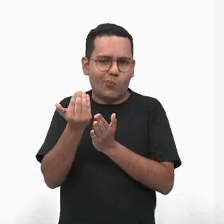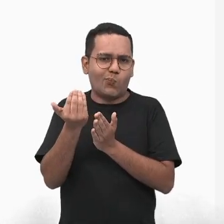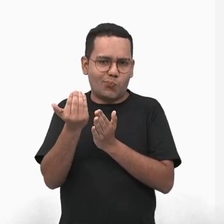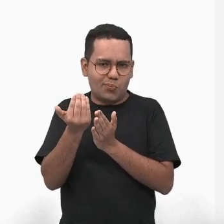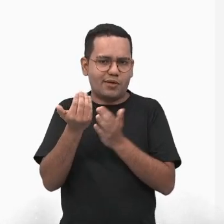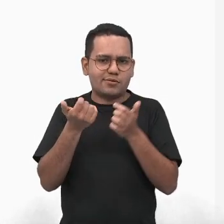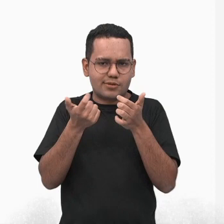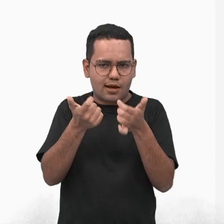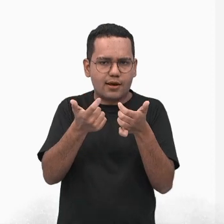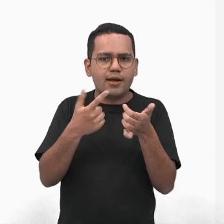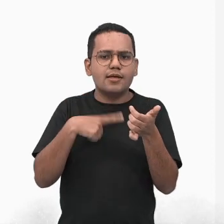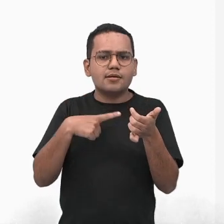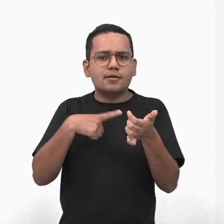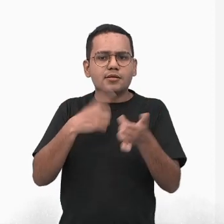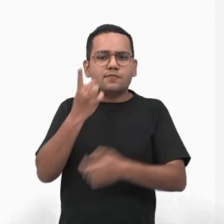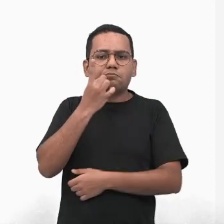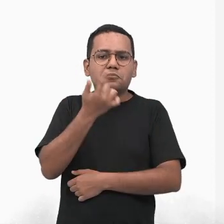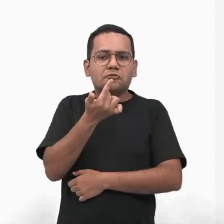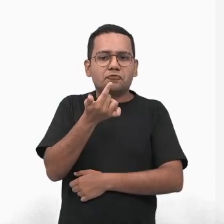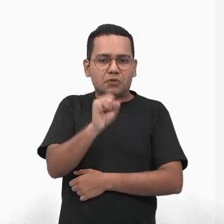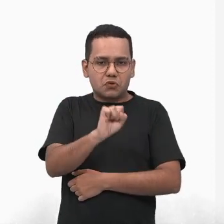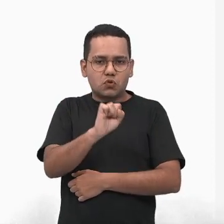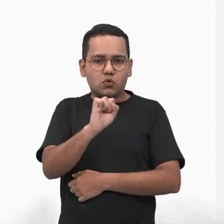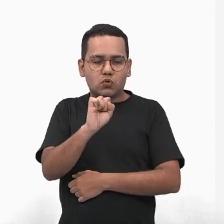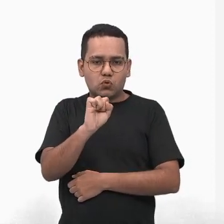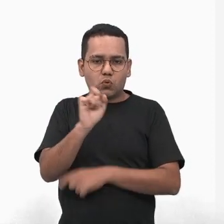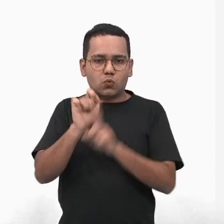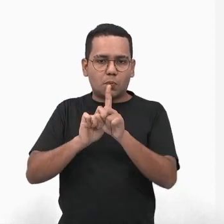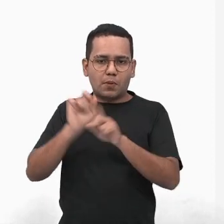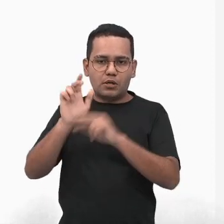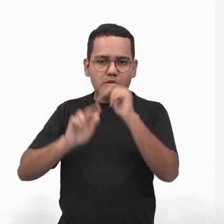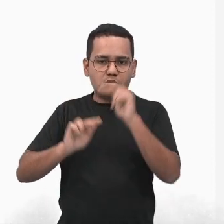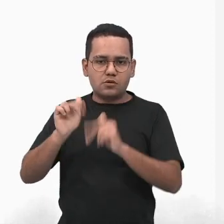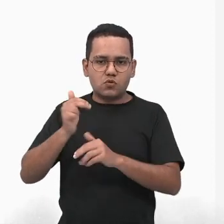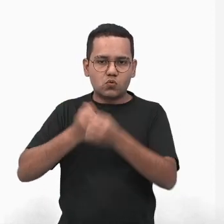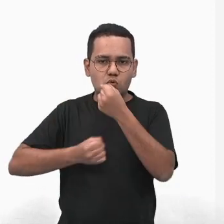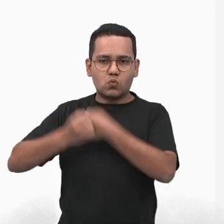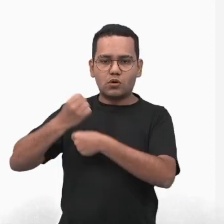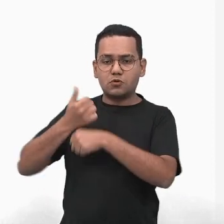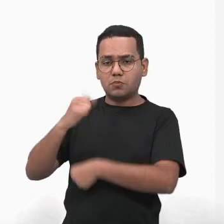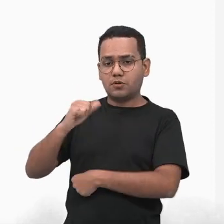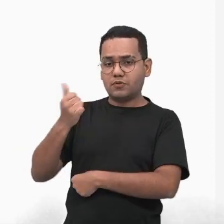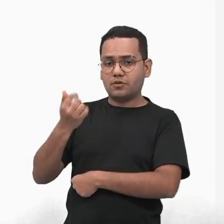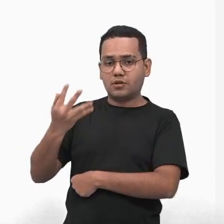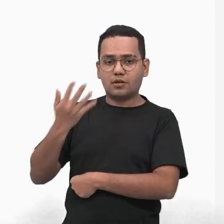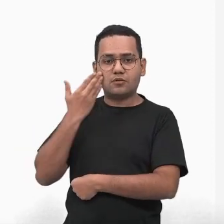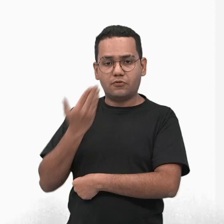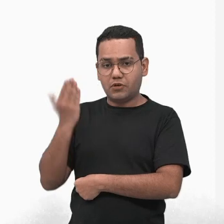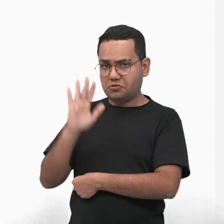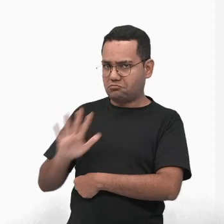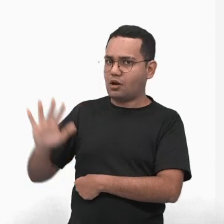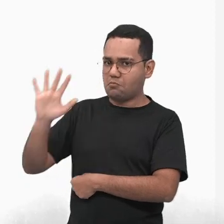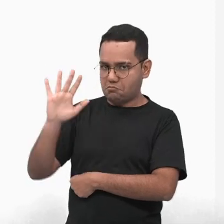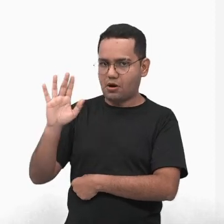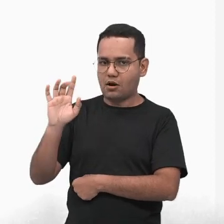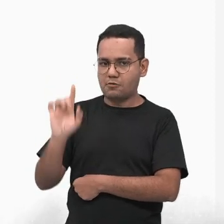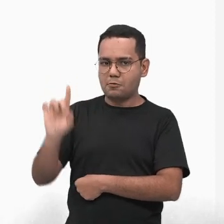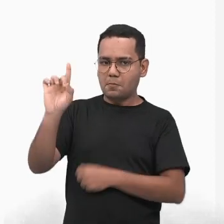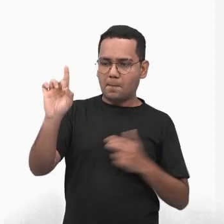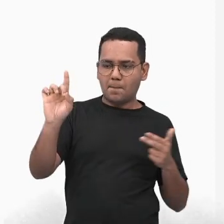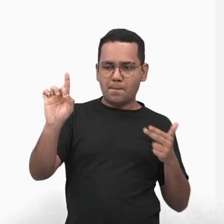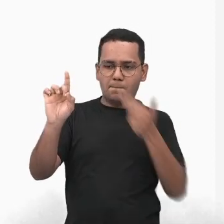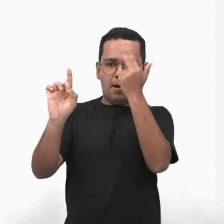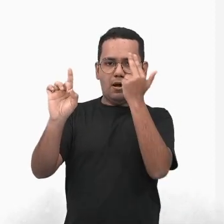em 28 de junho de 1914, que foi o assassinato do arquiduque do Império Austro-Húngaro,